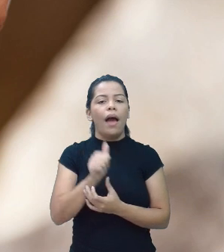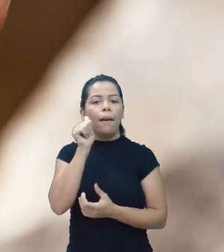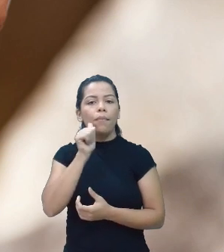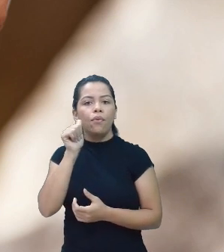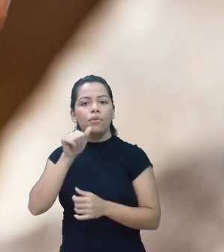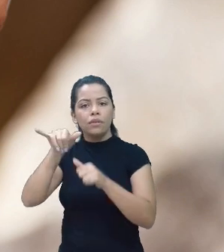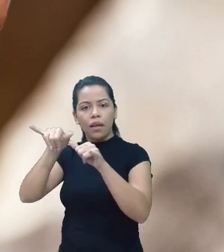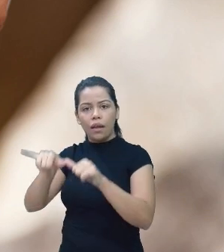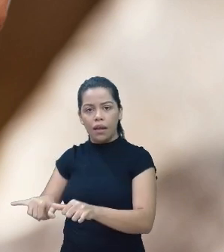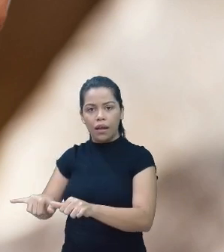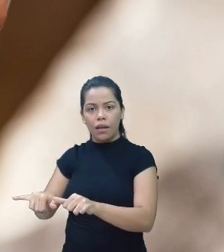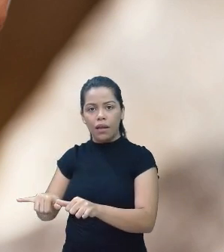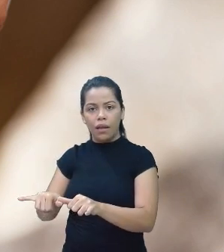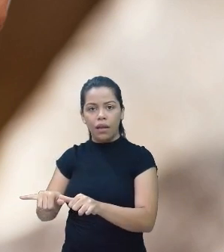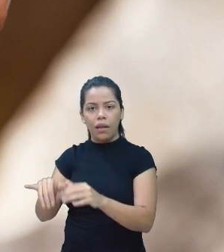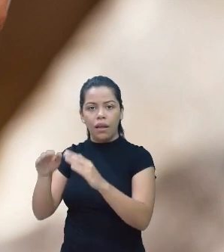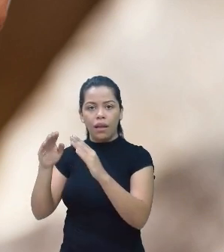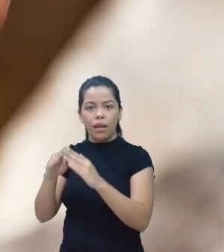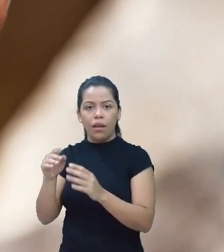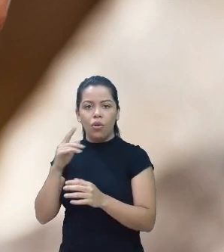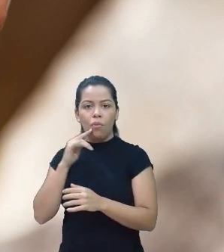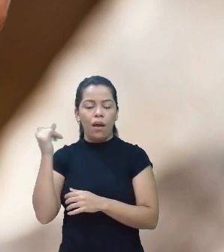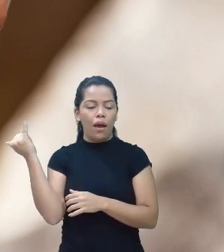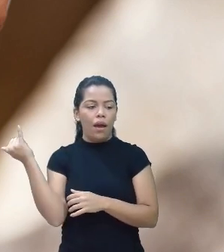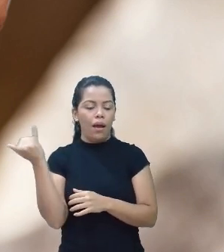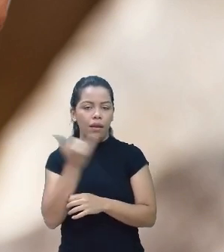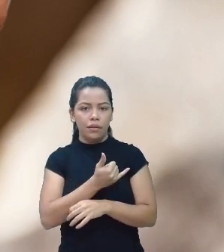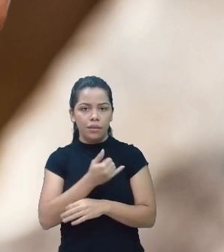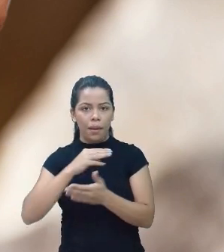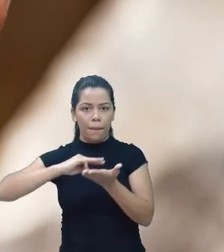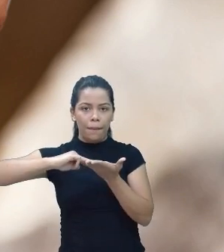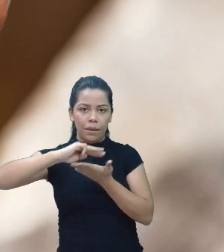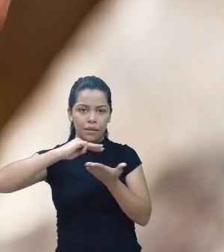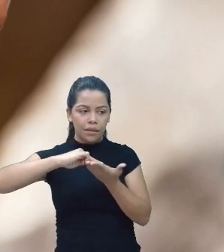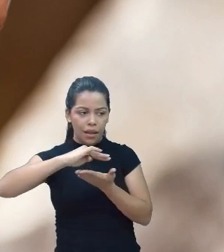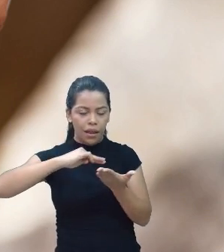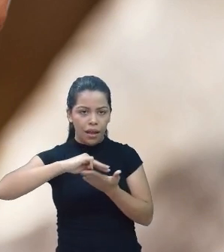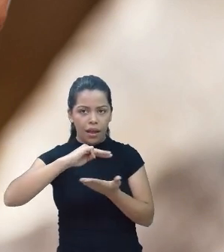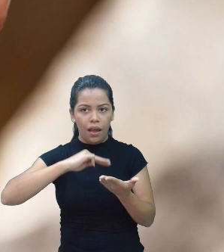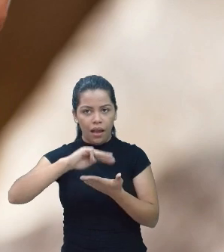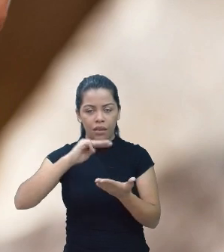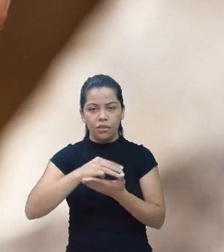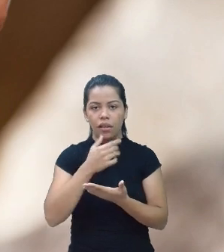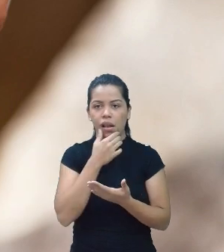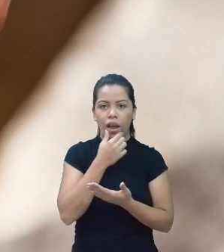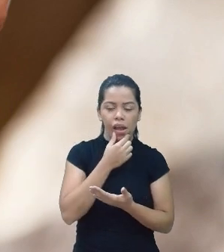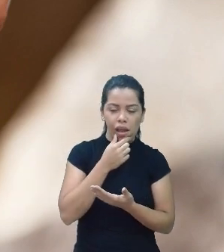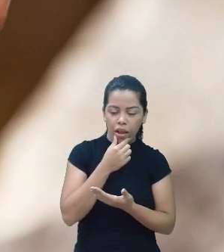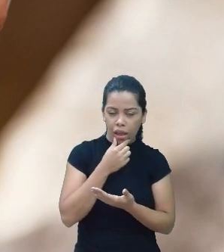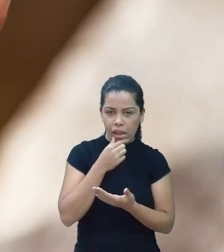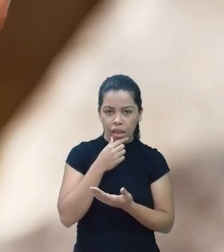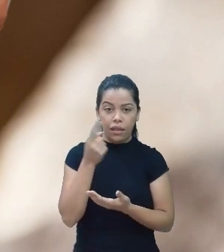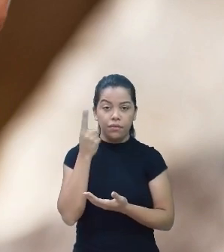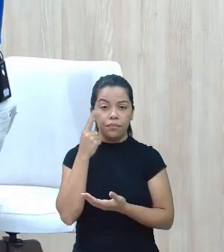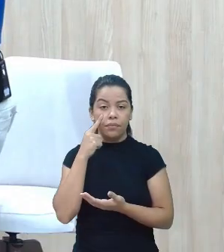My sweetheart, send me a list of ingredients for the lunch, please. O que é que vai